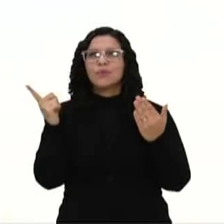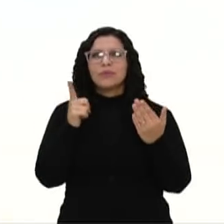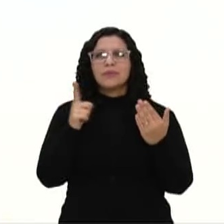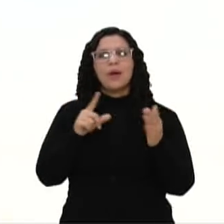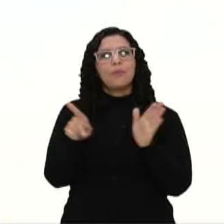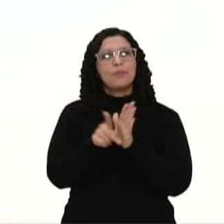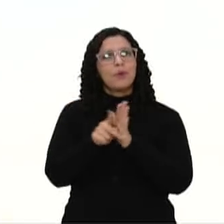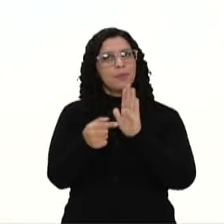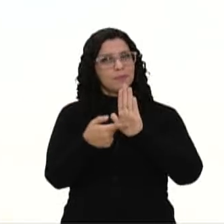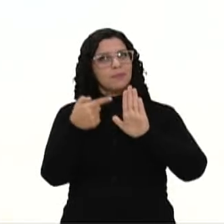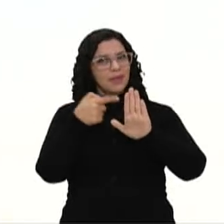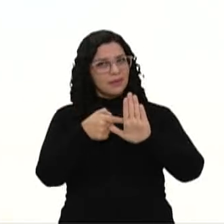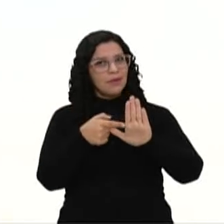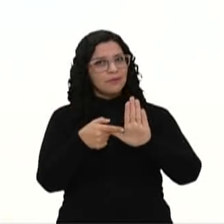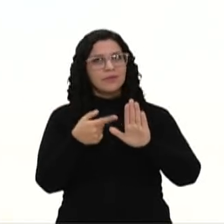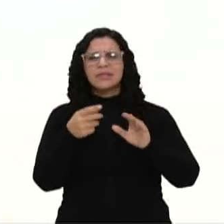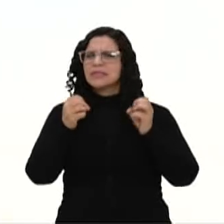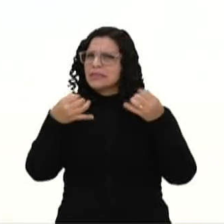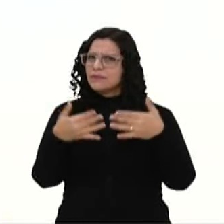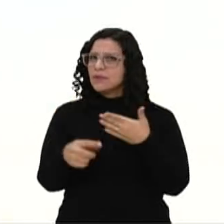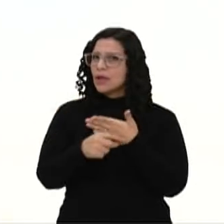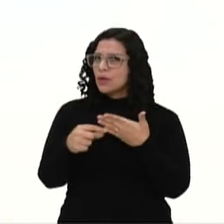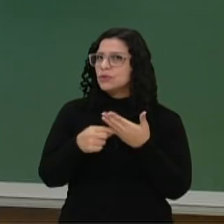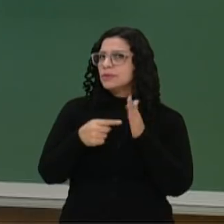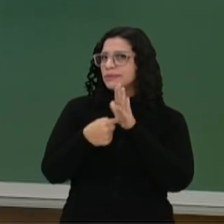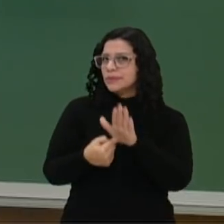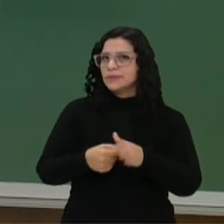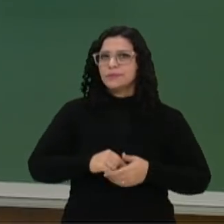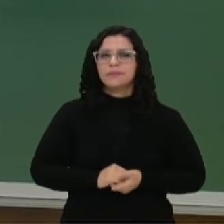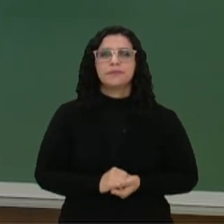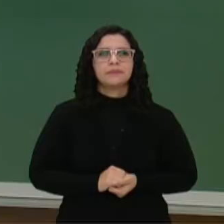uma metáfora que a autora estabeleceu.